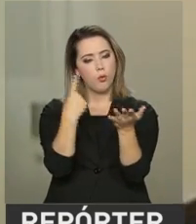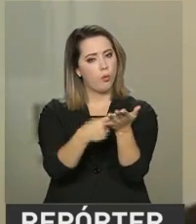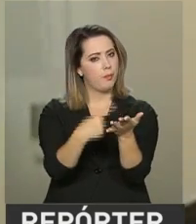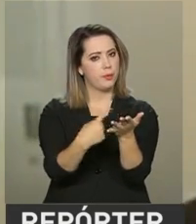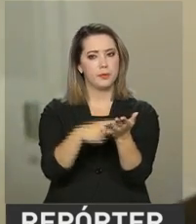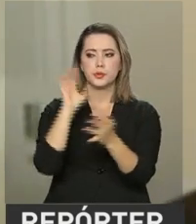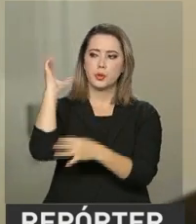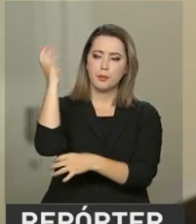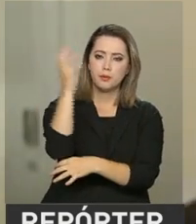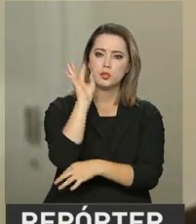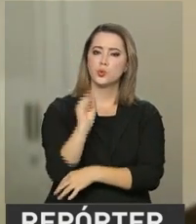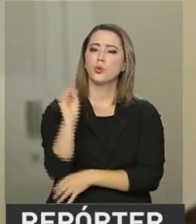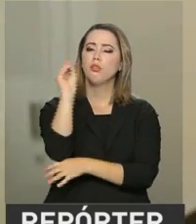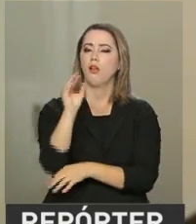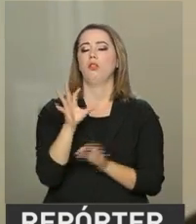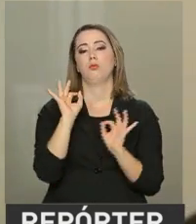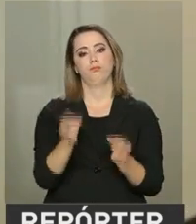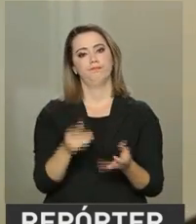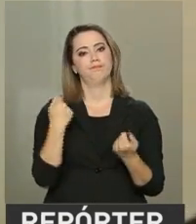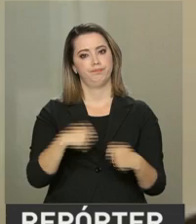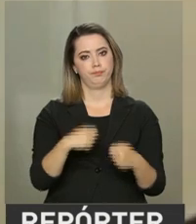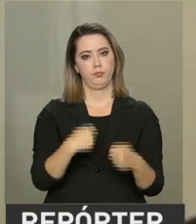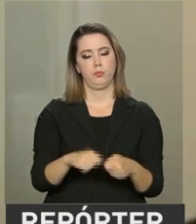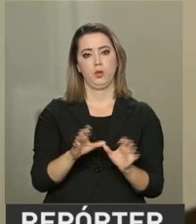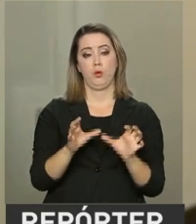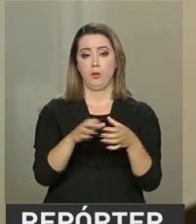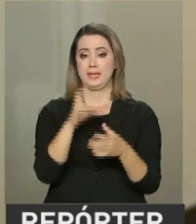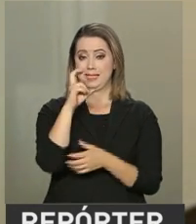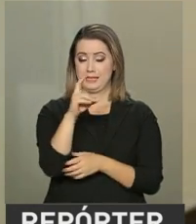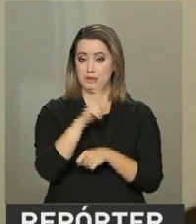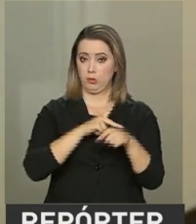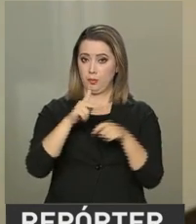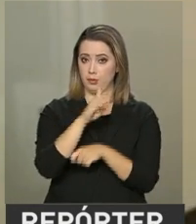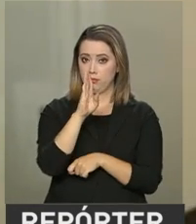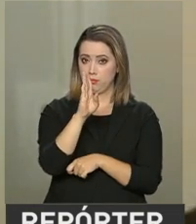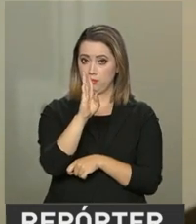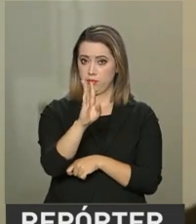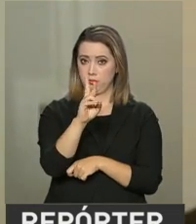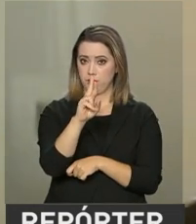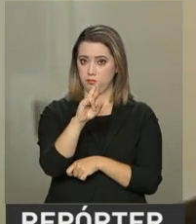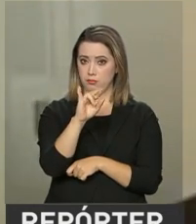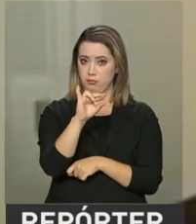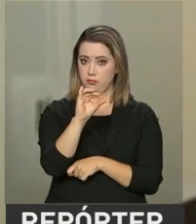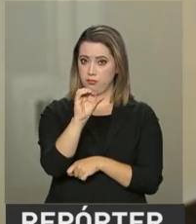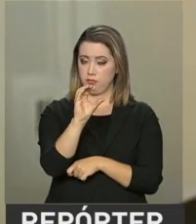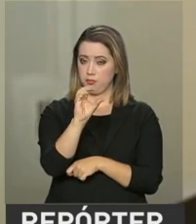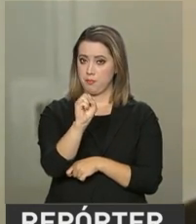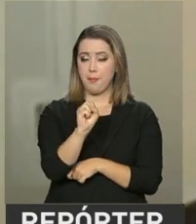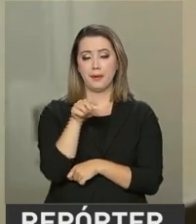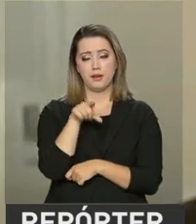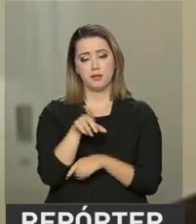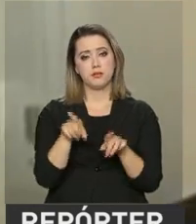os trabalhos do BRICS e, certamente, estes 5 países que acabaram de fazer essa reunião, agora indo para a região do